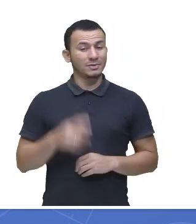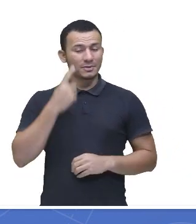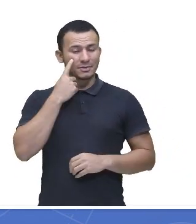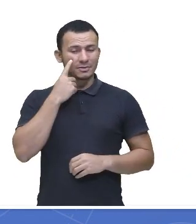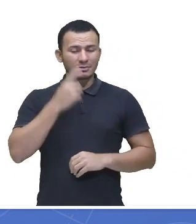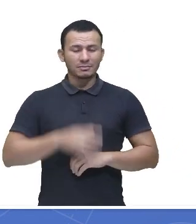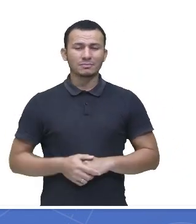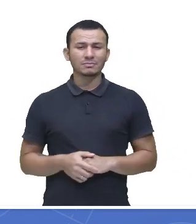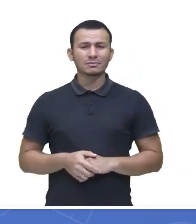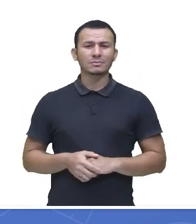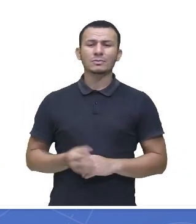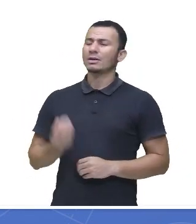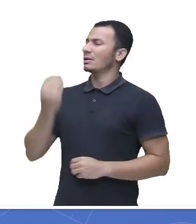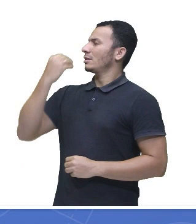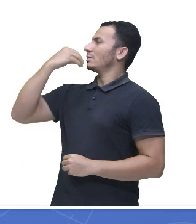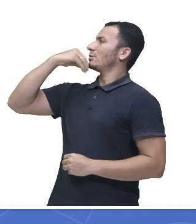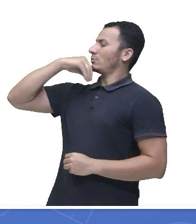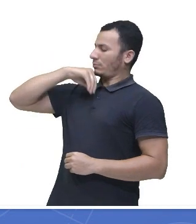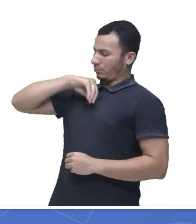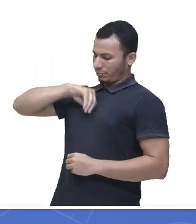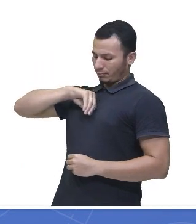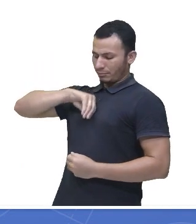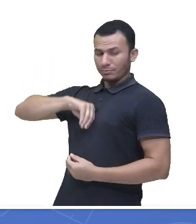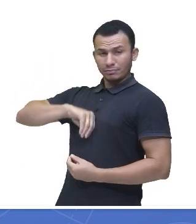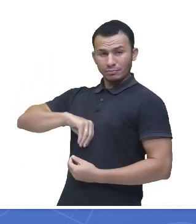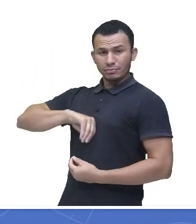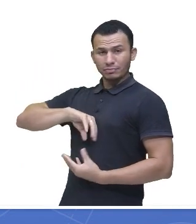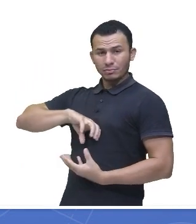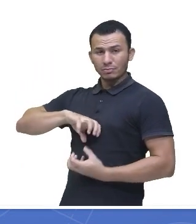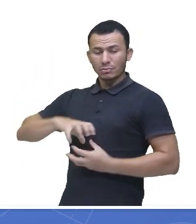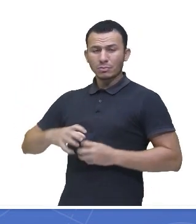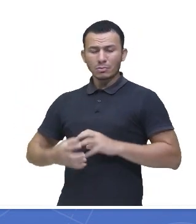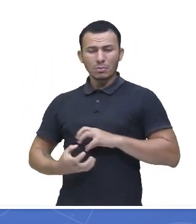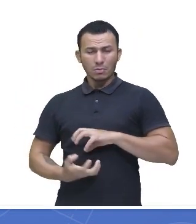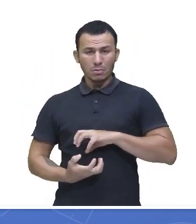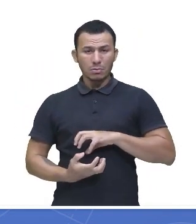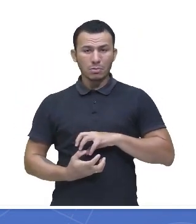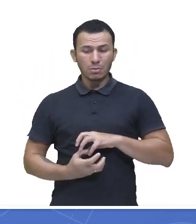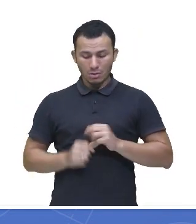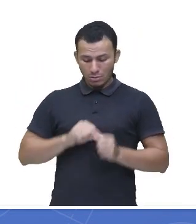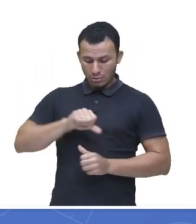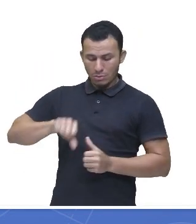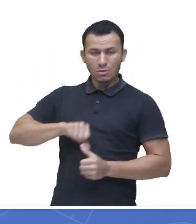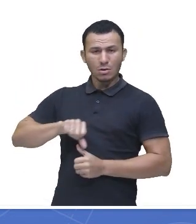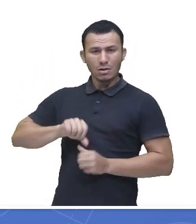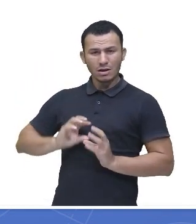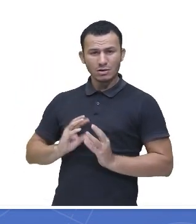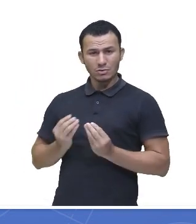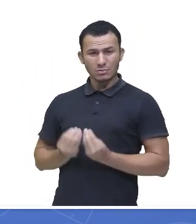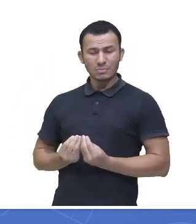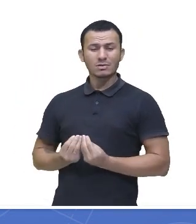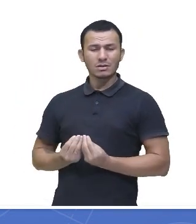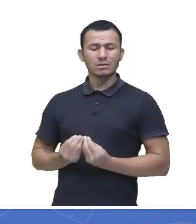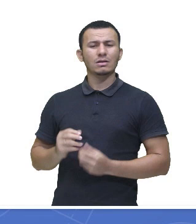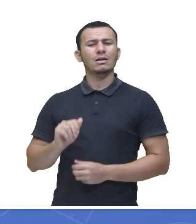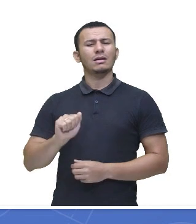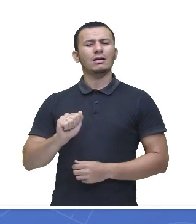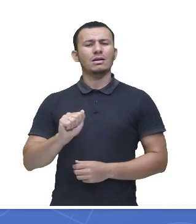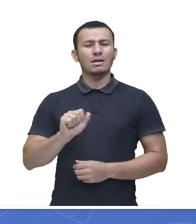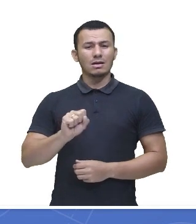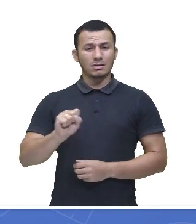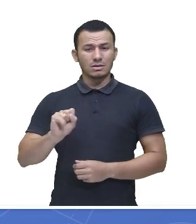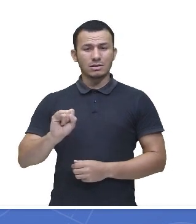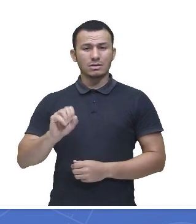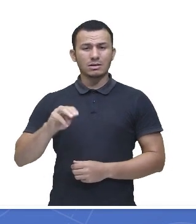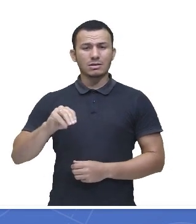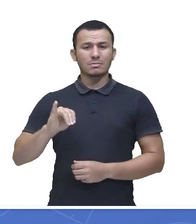A digestão é a transformação dos alimentos em substâncias assimiláveis. Como assim, professora? Então,